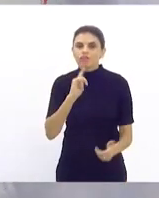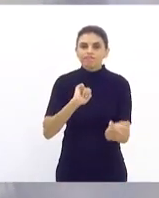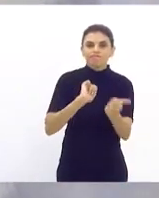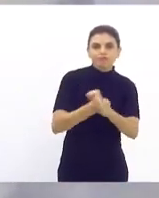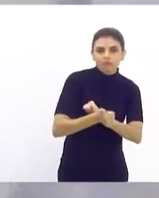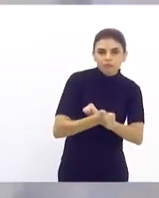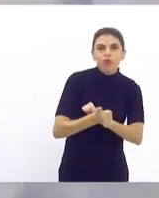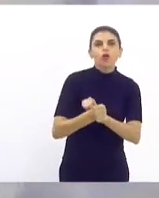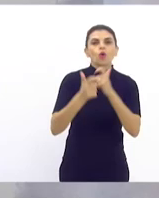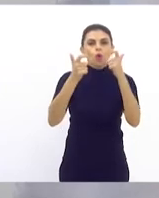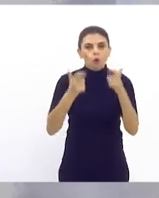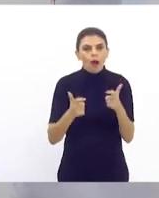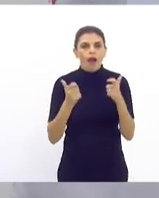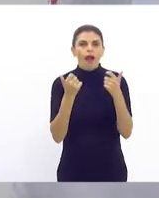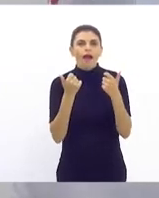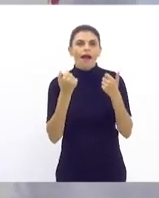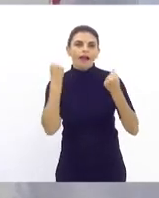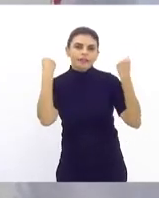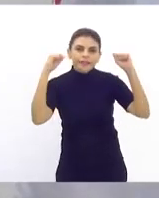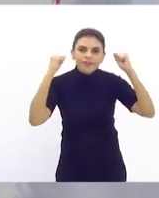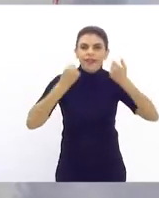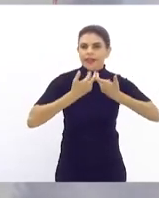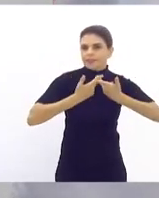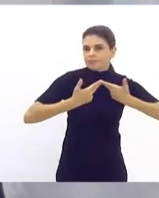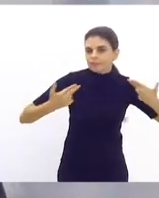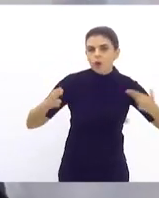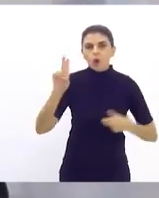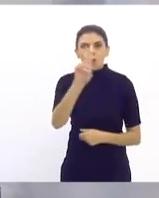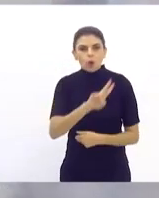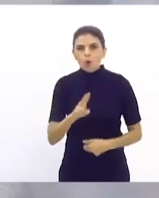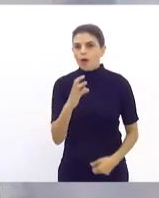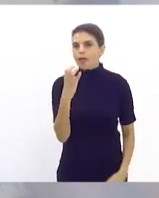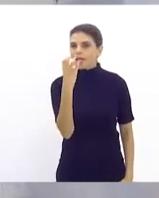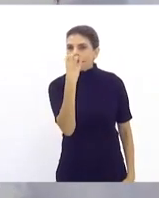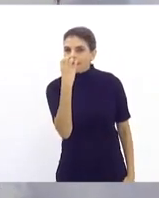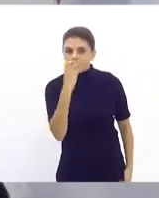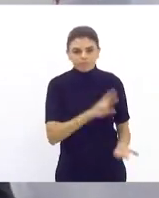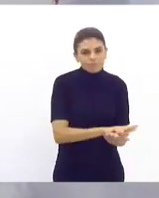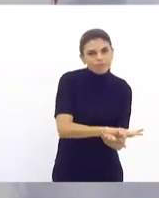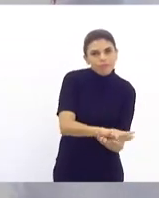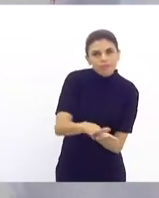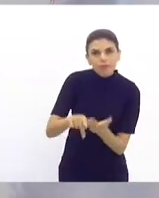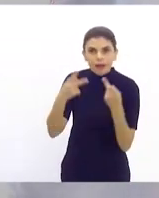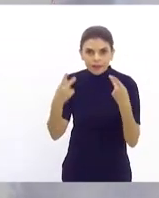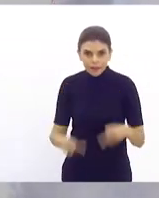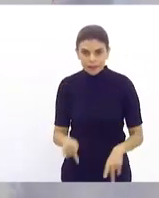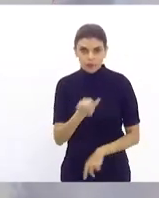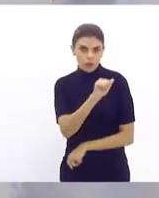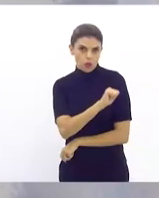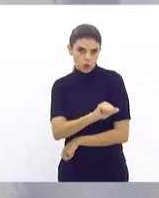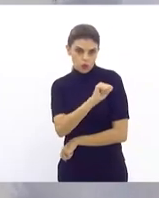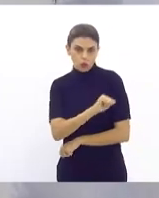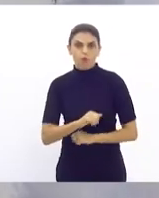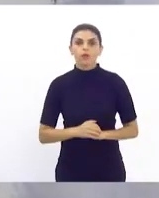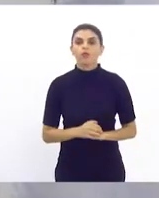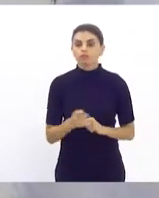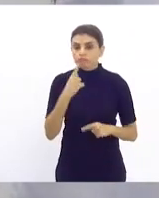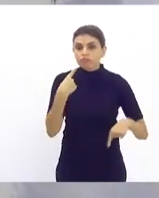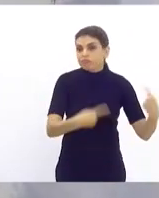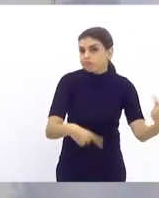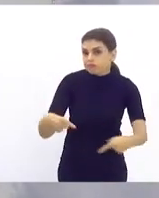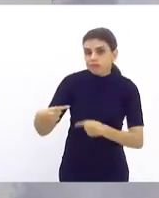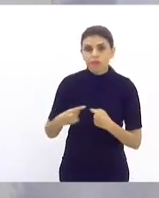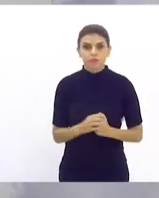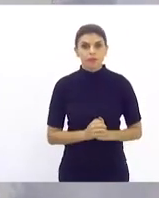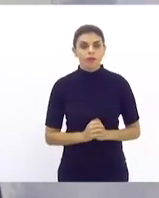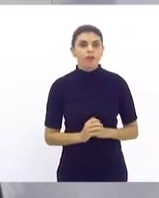competitivas ou atividades extenuantes da mesma natureza, utilizando cães no âmbito do Estado do Rio de Janeiro. Meu parecer é pela constitucionalidade. Em discussão.